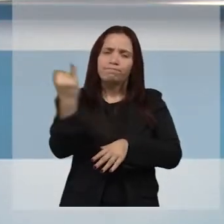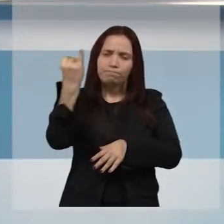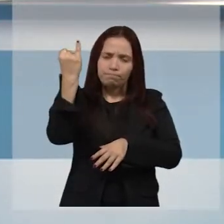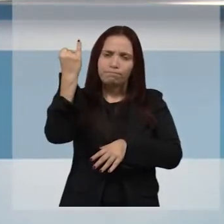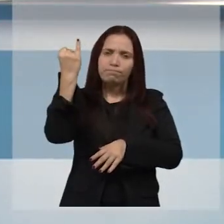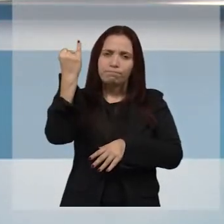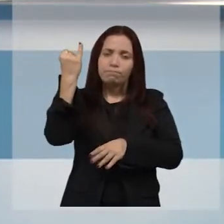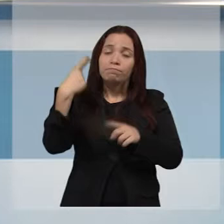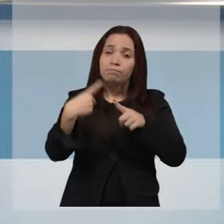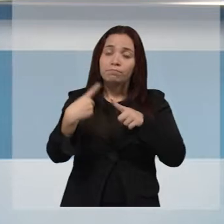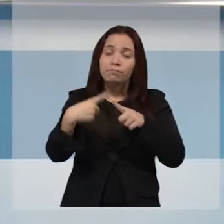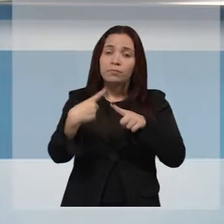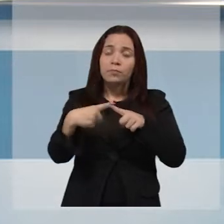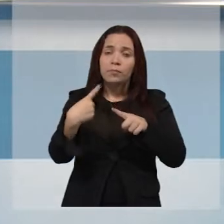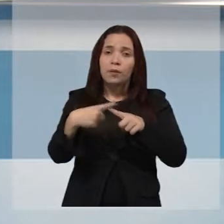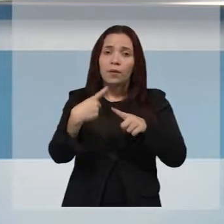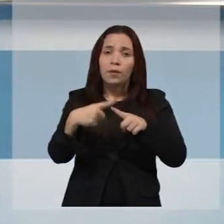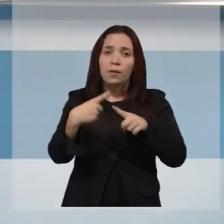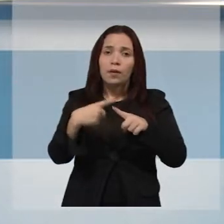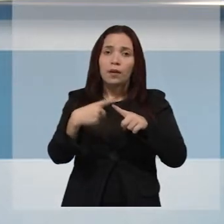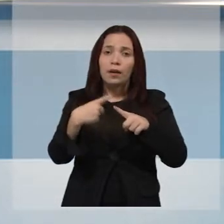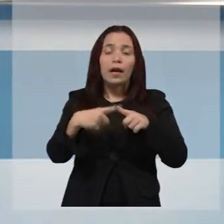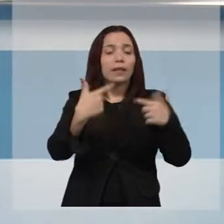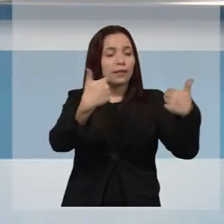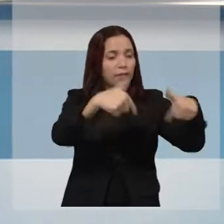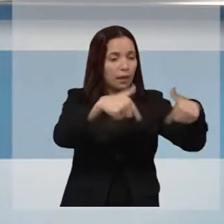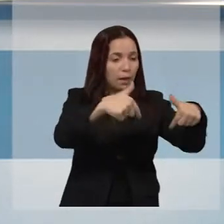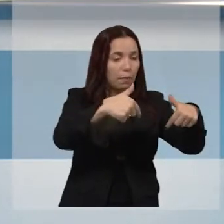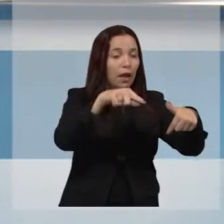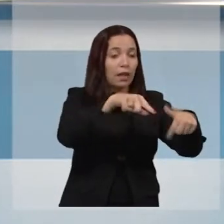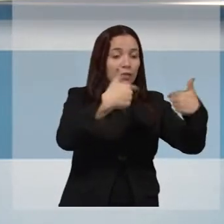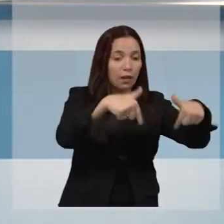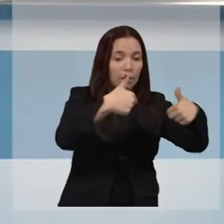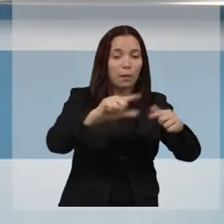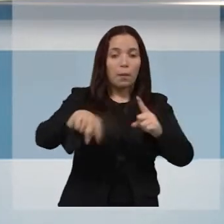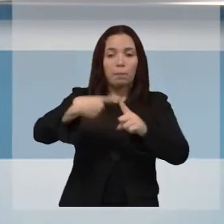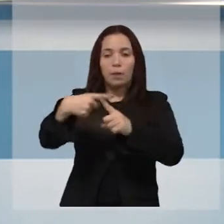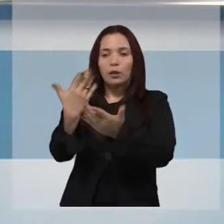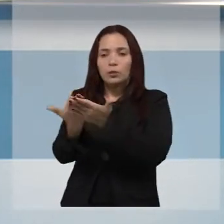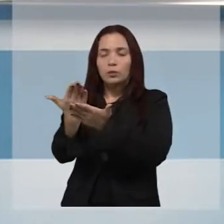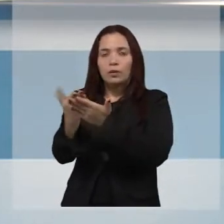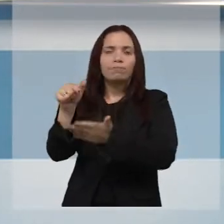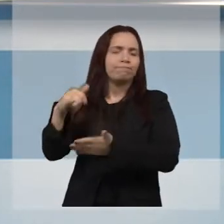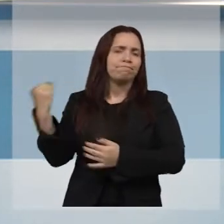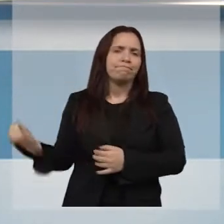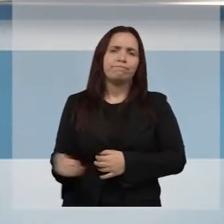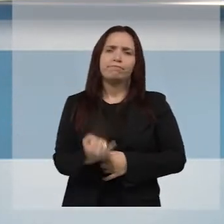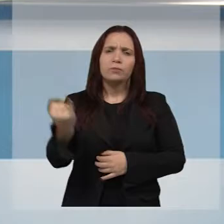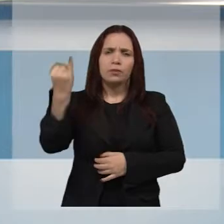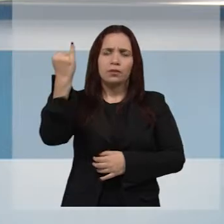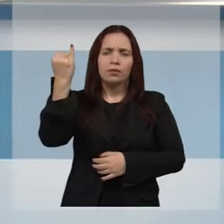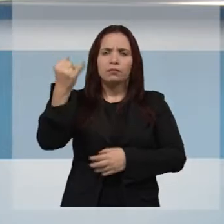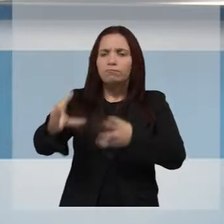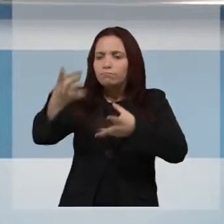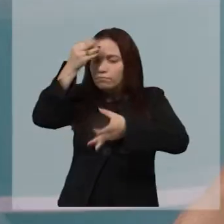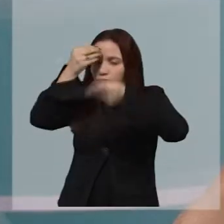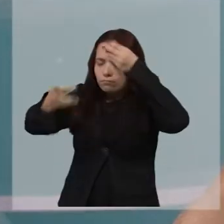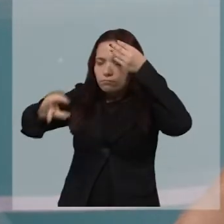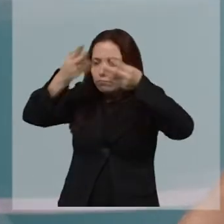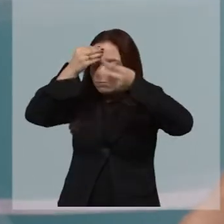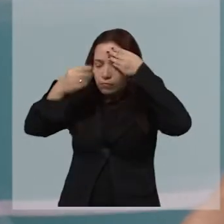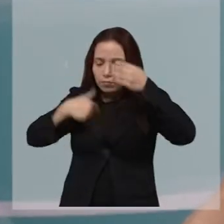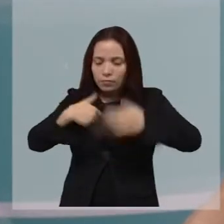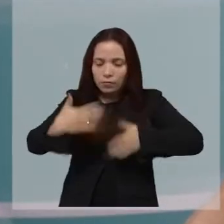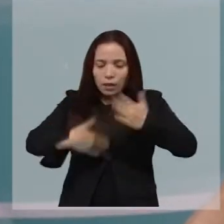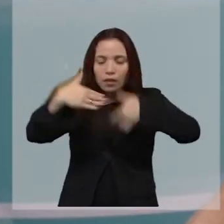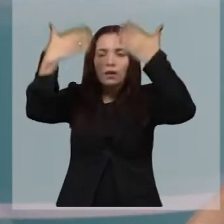extremamente importante, porque você trabalhar é muito importante, mas trabalhar e estudar é muito mais importante ainda, porque é pelo estudo